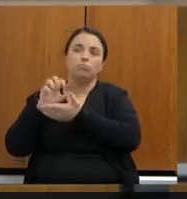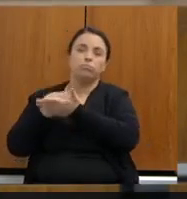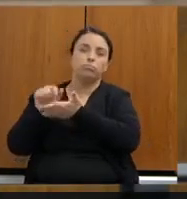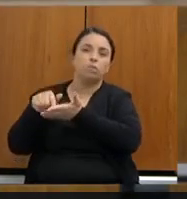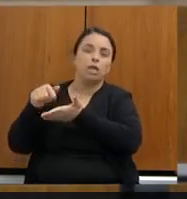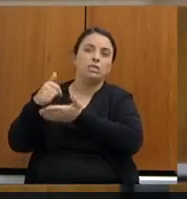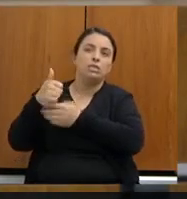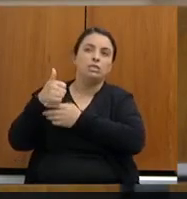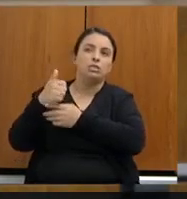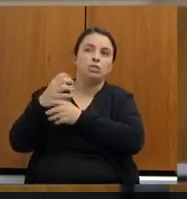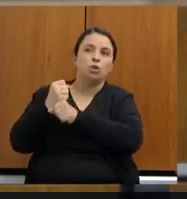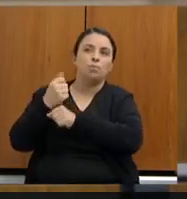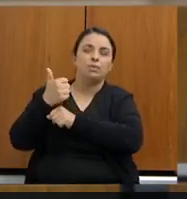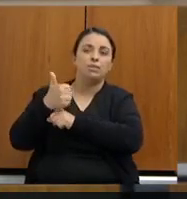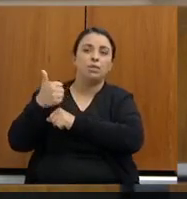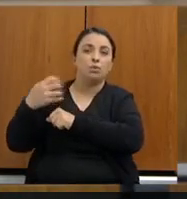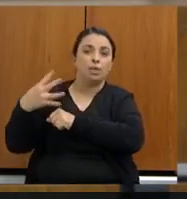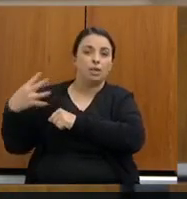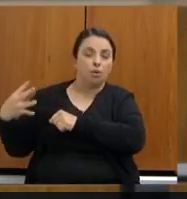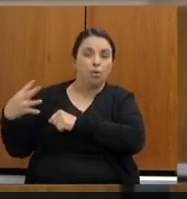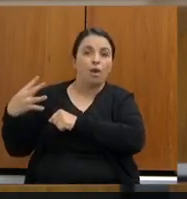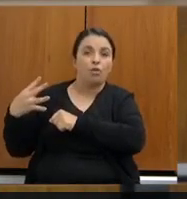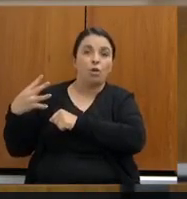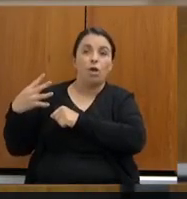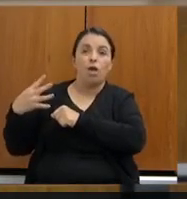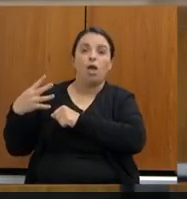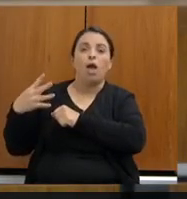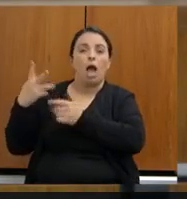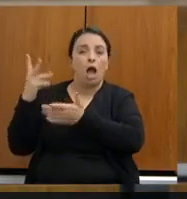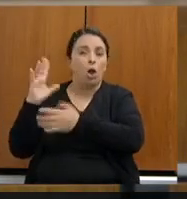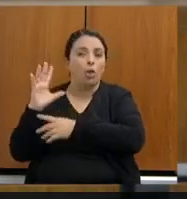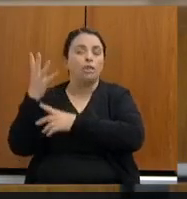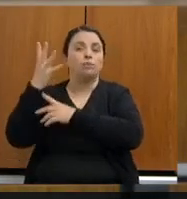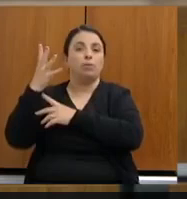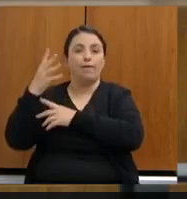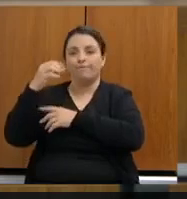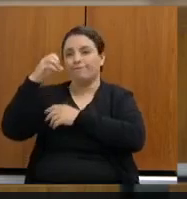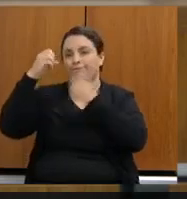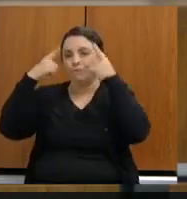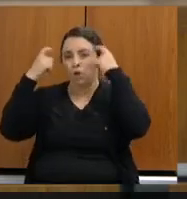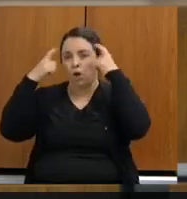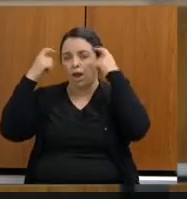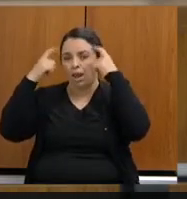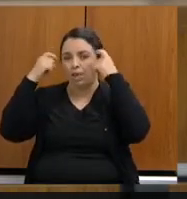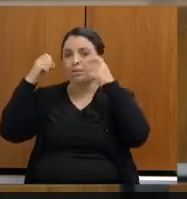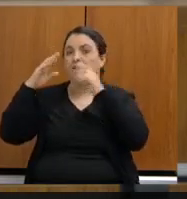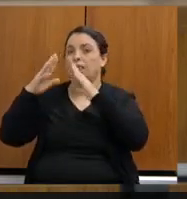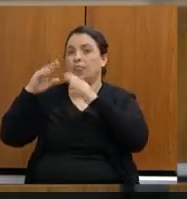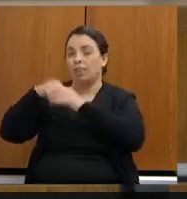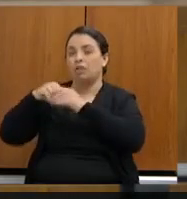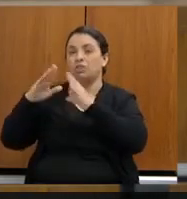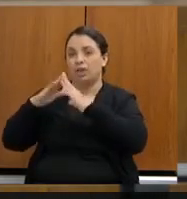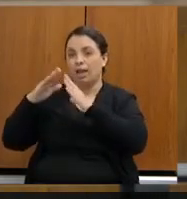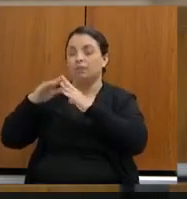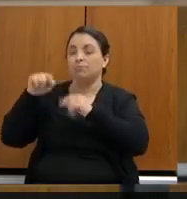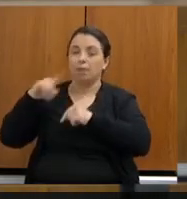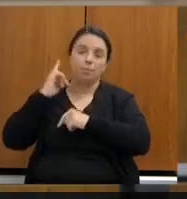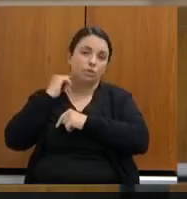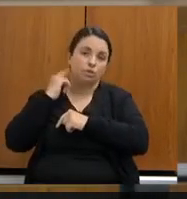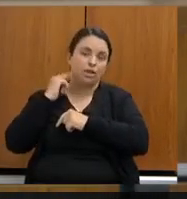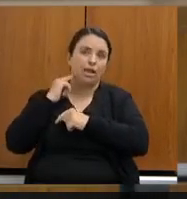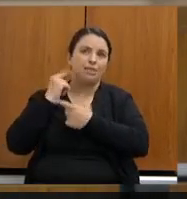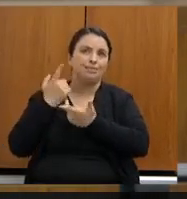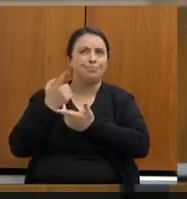1144 189 casos de violência doméstica no estado de Minas Gerais e seu equivalente a 400 casos por dia